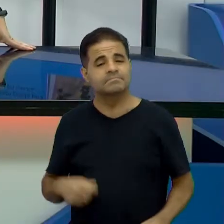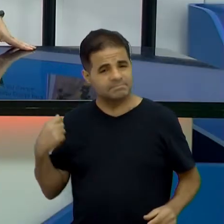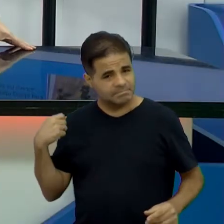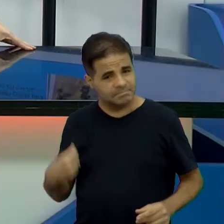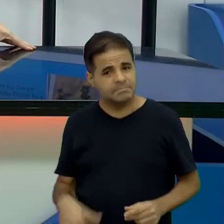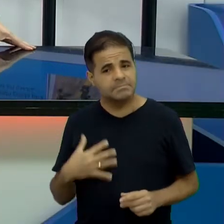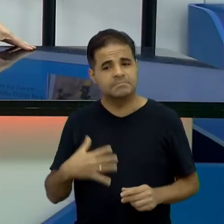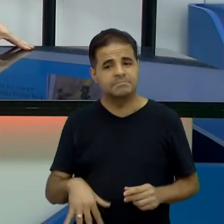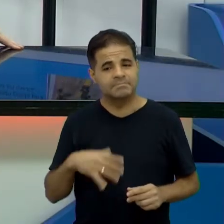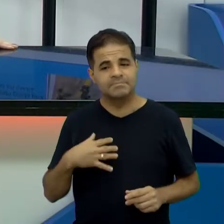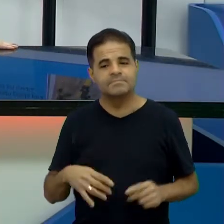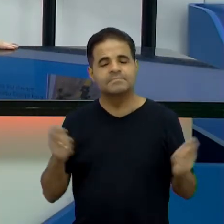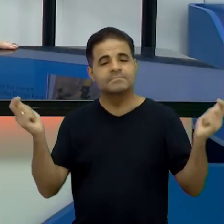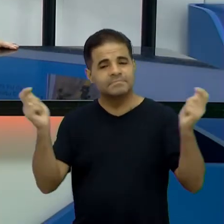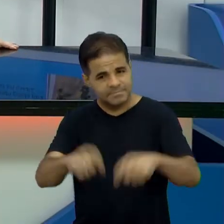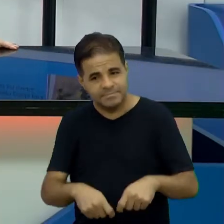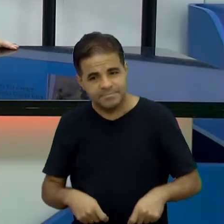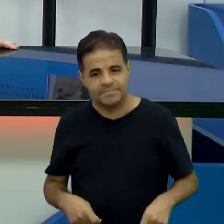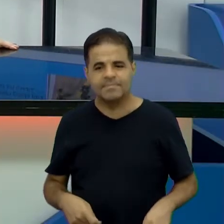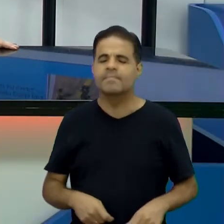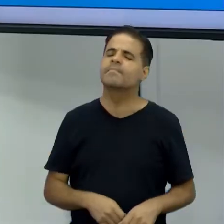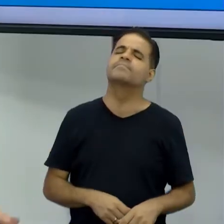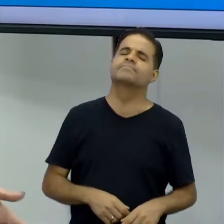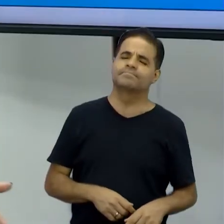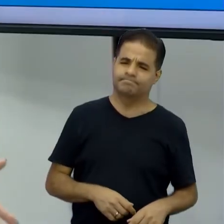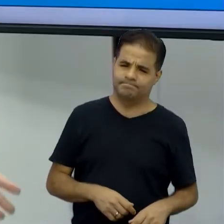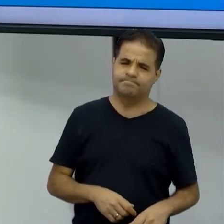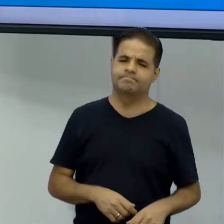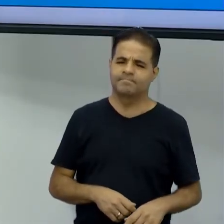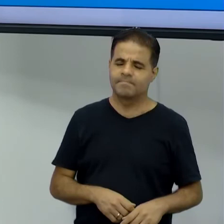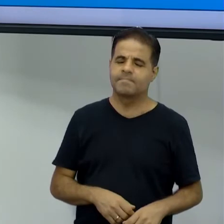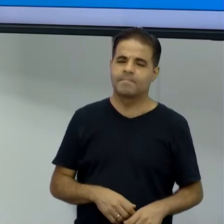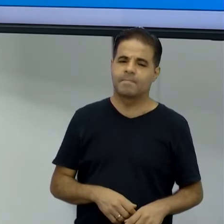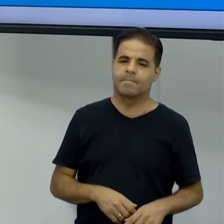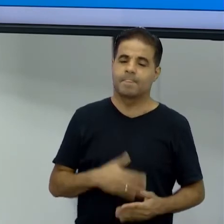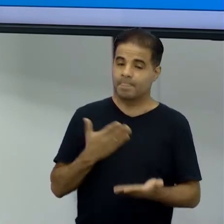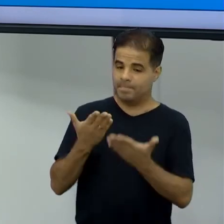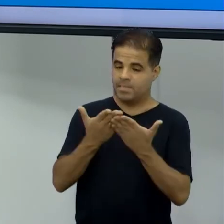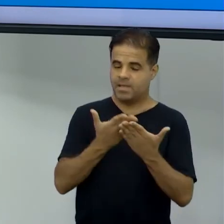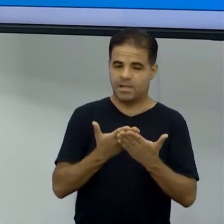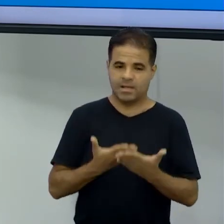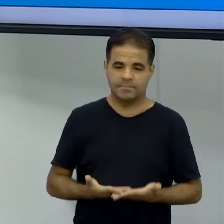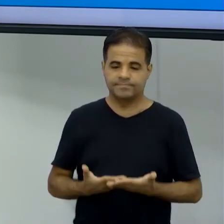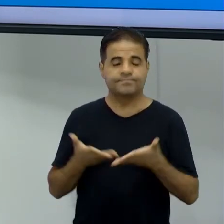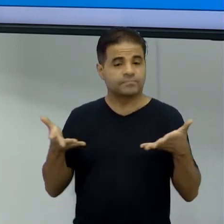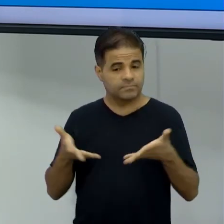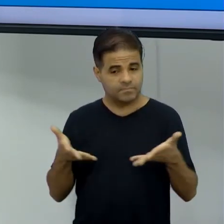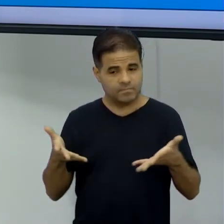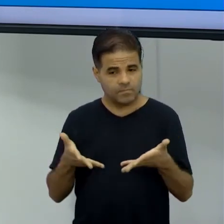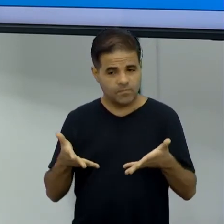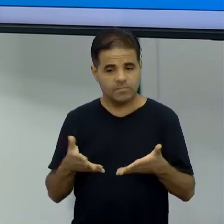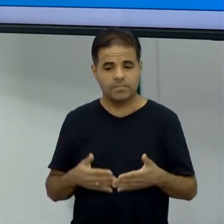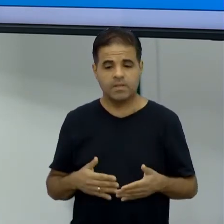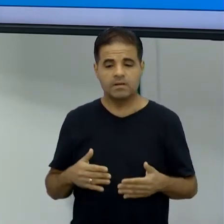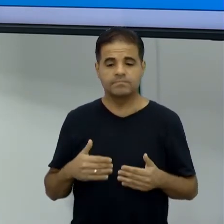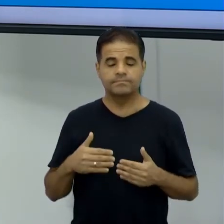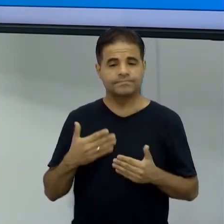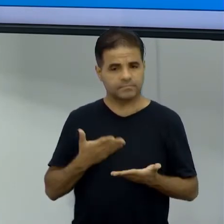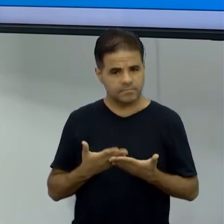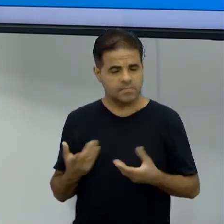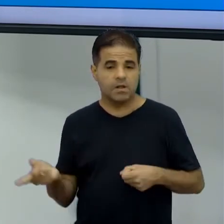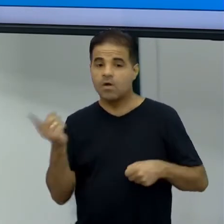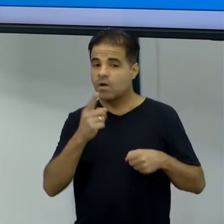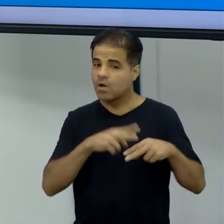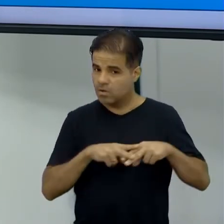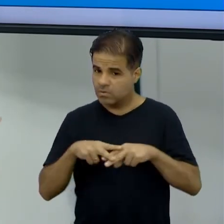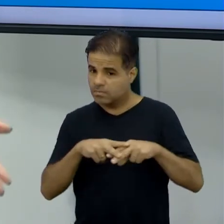Ah, será? Olha, muito. Mas é isso. Então, assim, essas aulas, essa aula de hoje que é a SEI, que é uma aula de retomada,